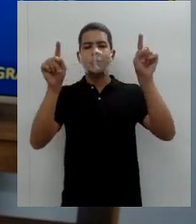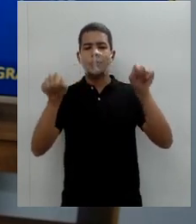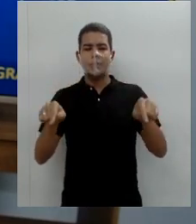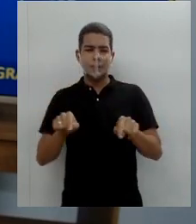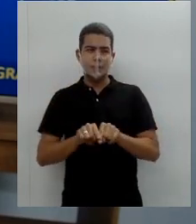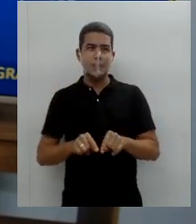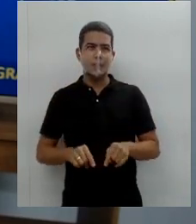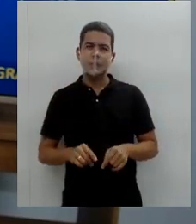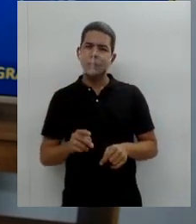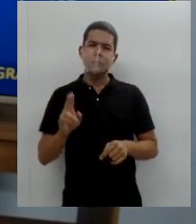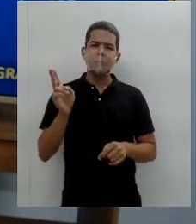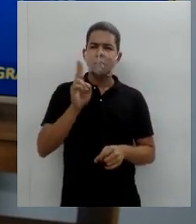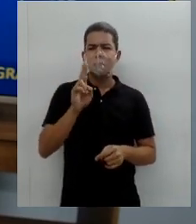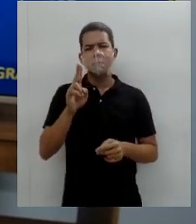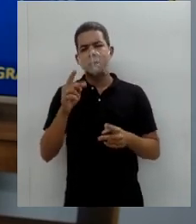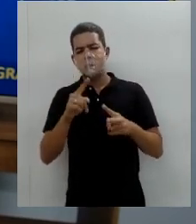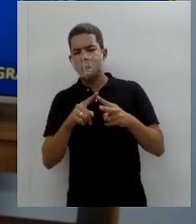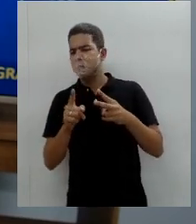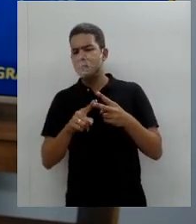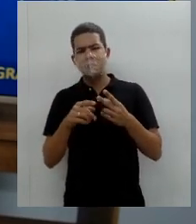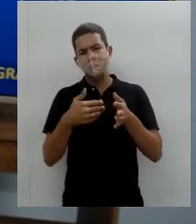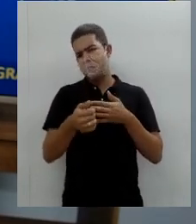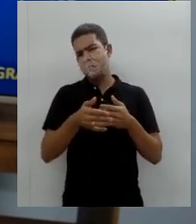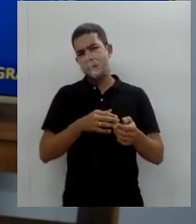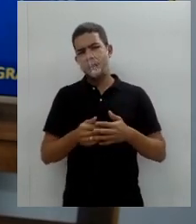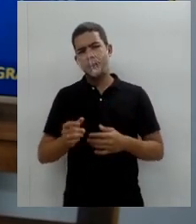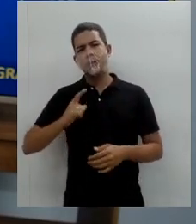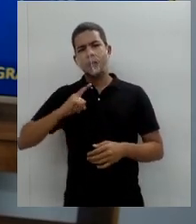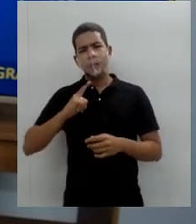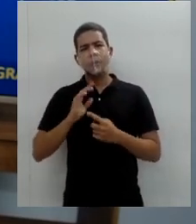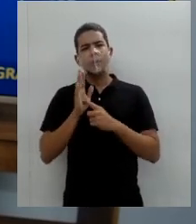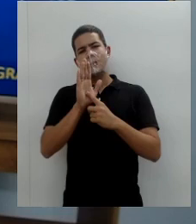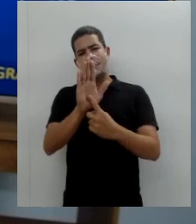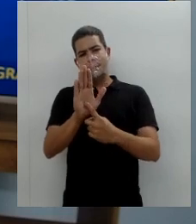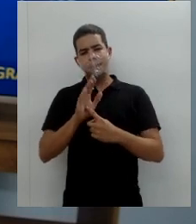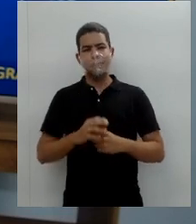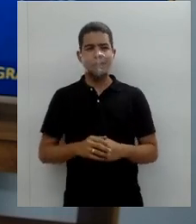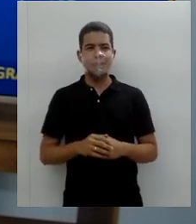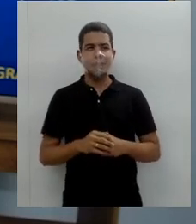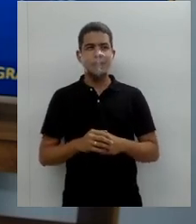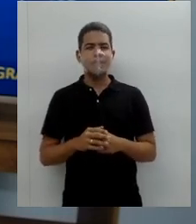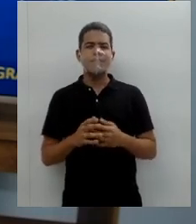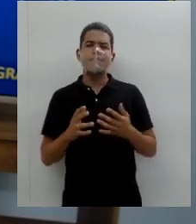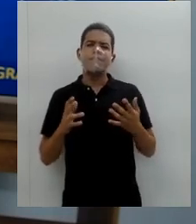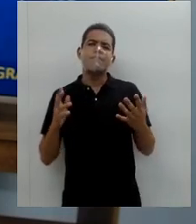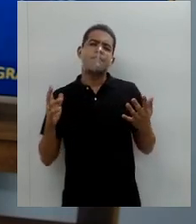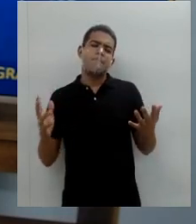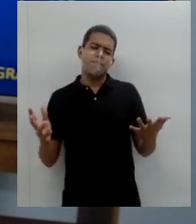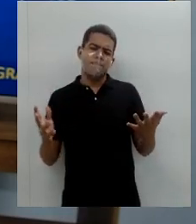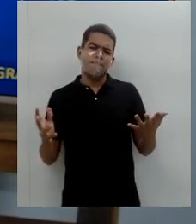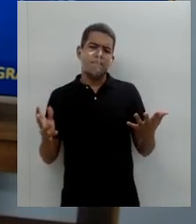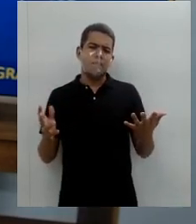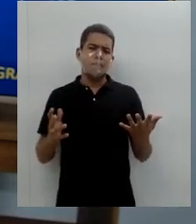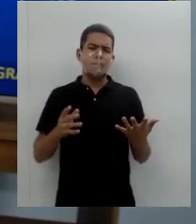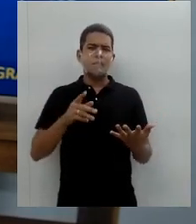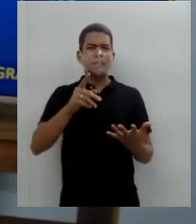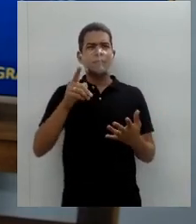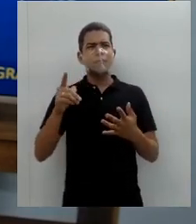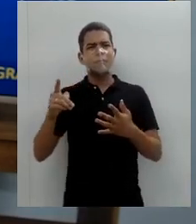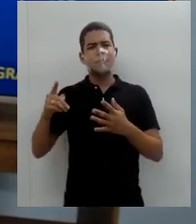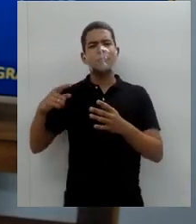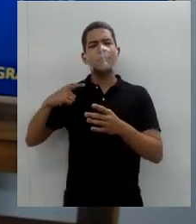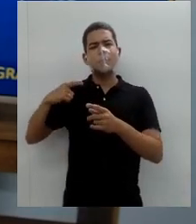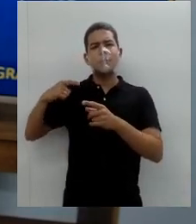o nome, primeiro nome ou segundo para representar essa função, beleza? Galera, vê só, você já vem acompanhando